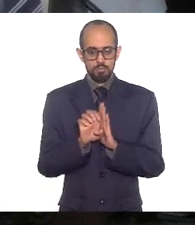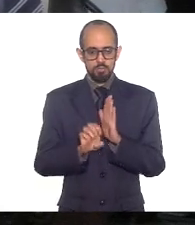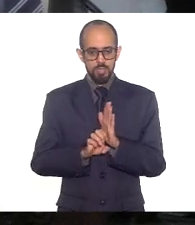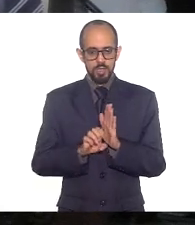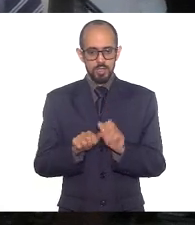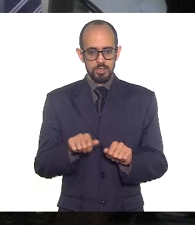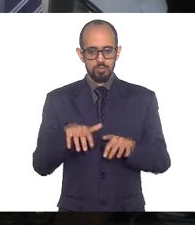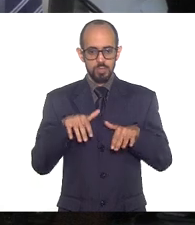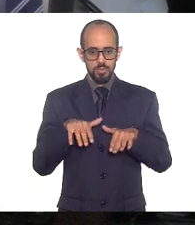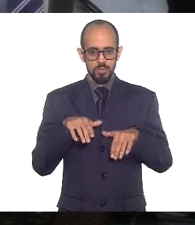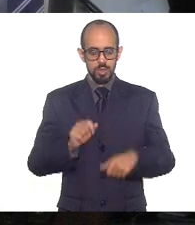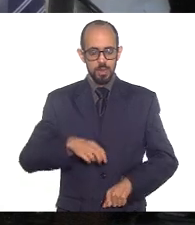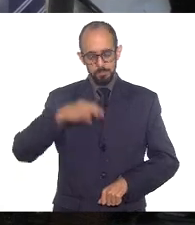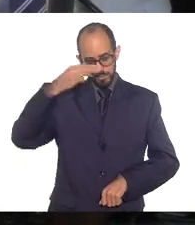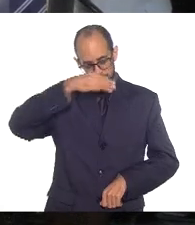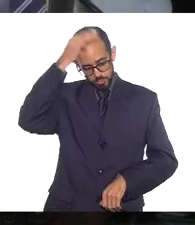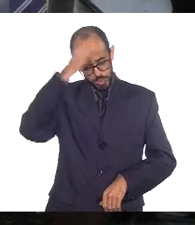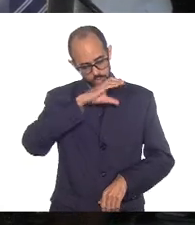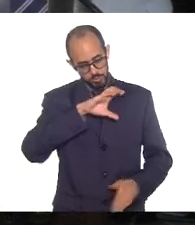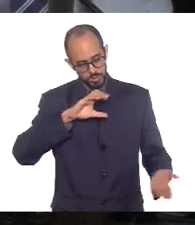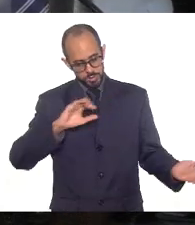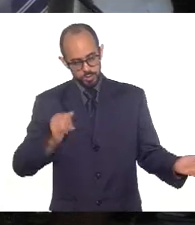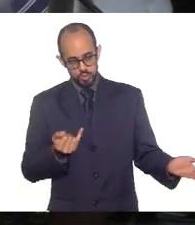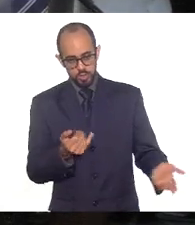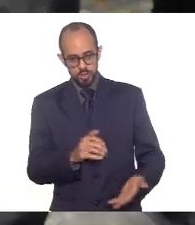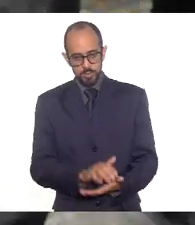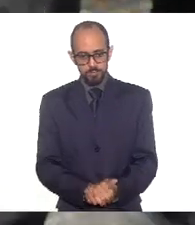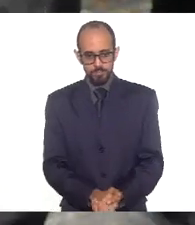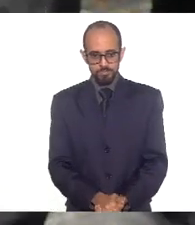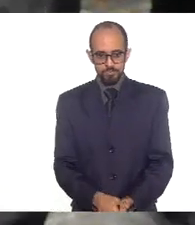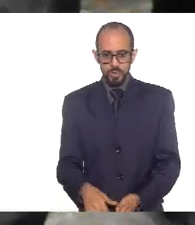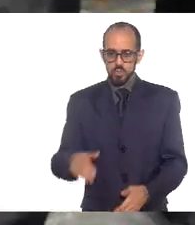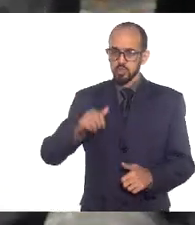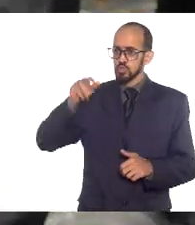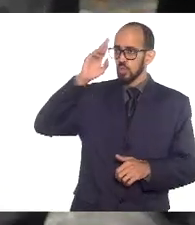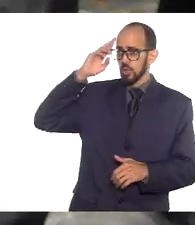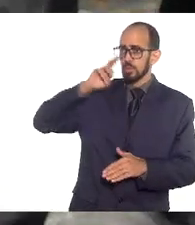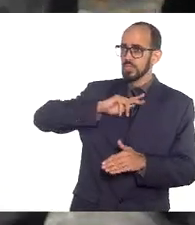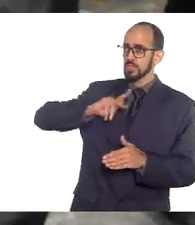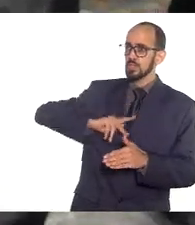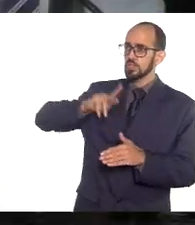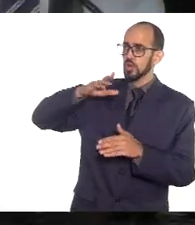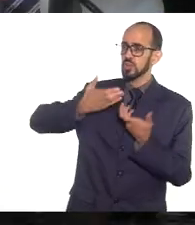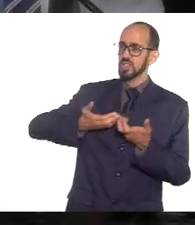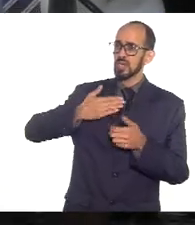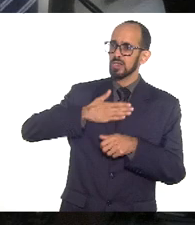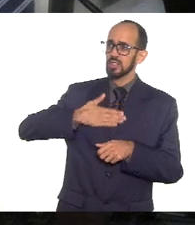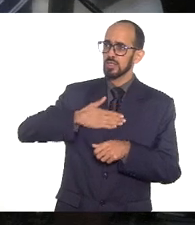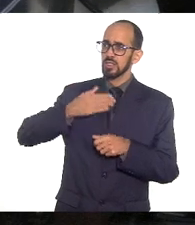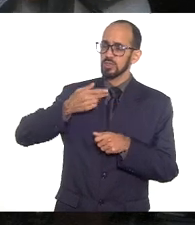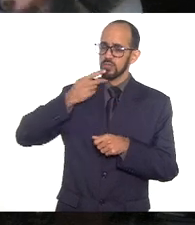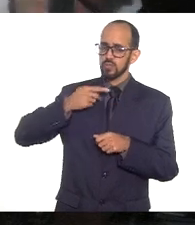comissão de concessão Justiça Deputado Márcio Pacheco se o presidente eu gosto é de caminhões esse projeto por favor